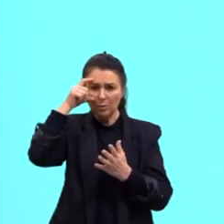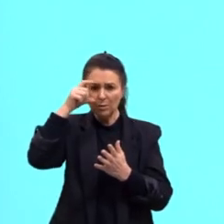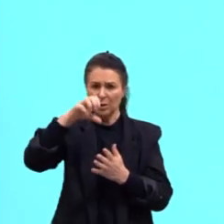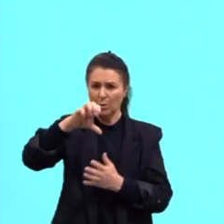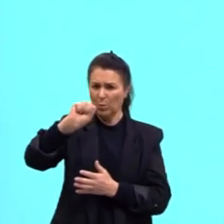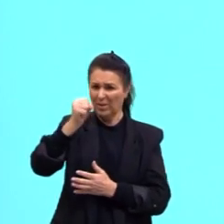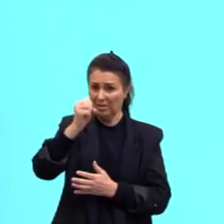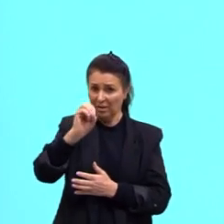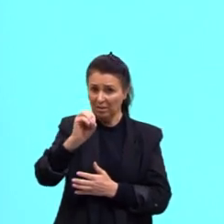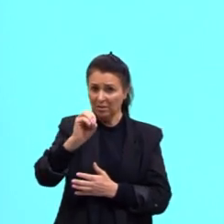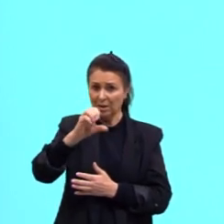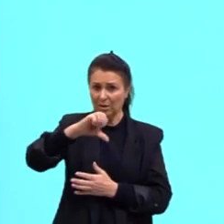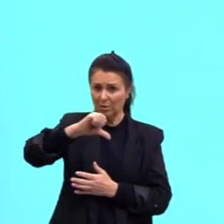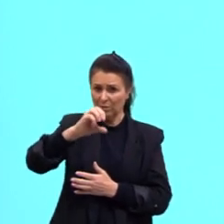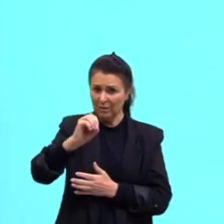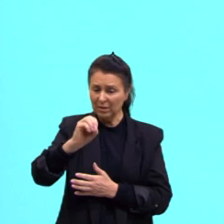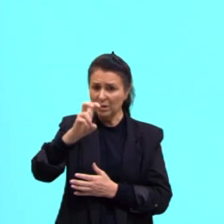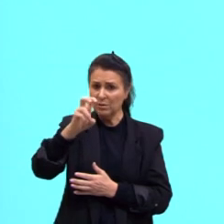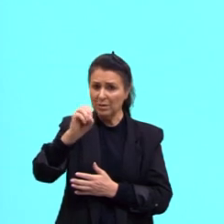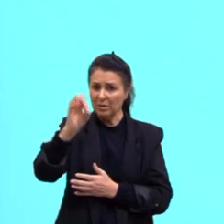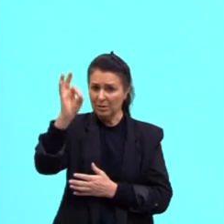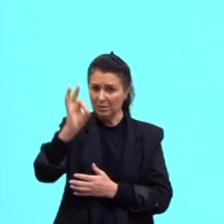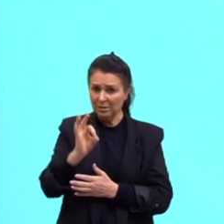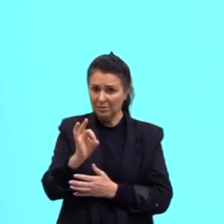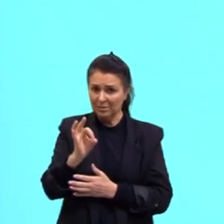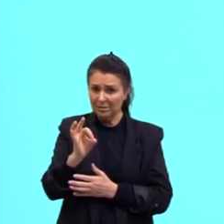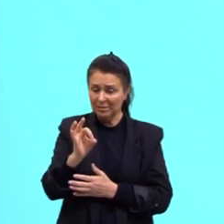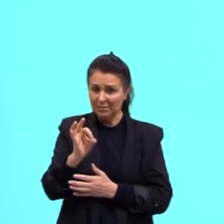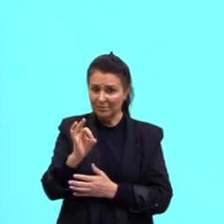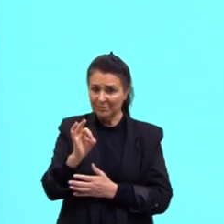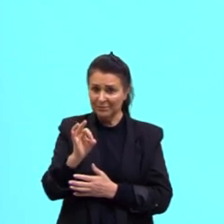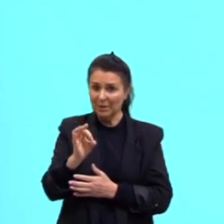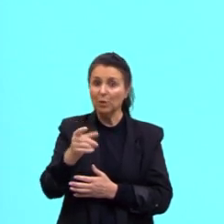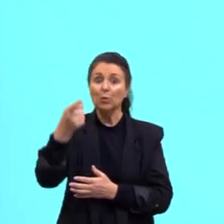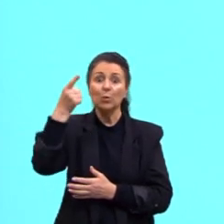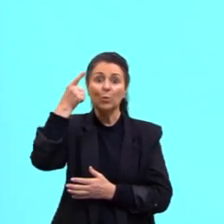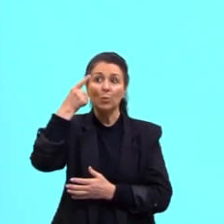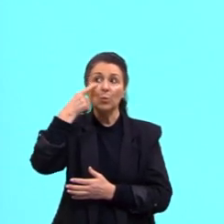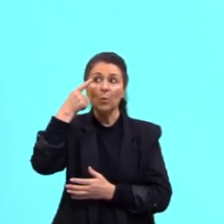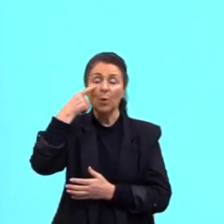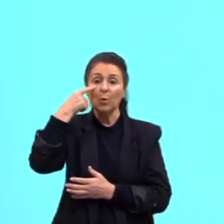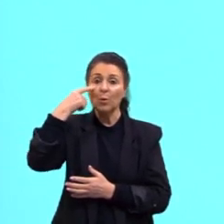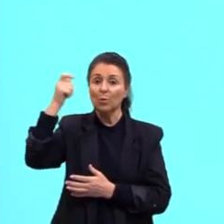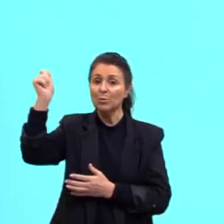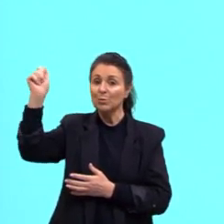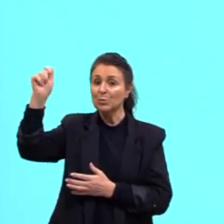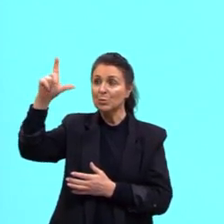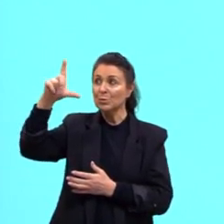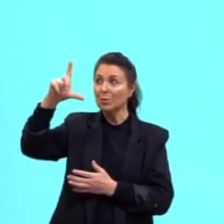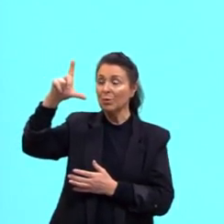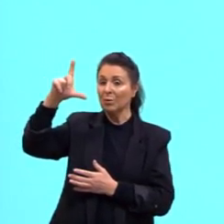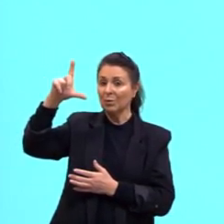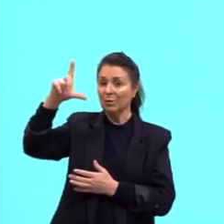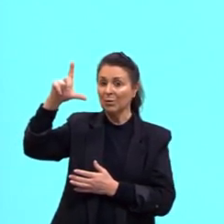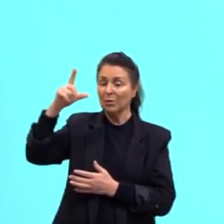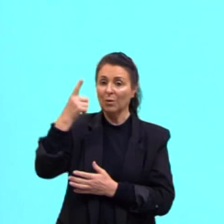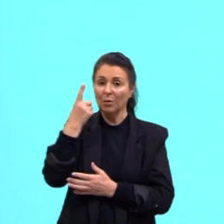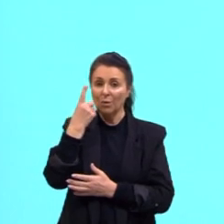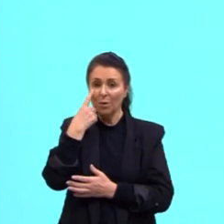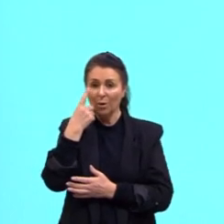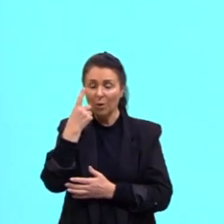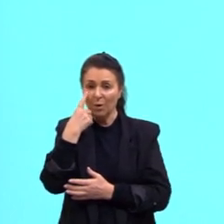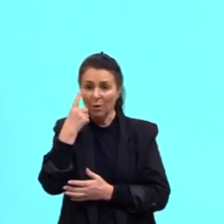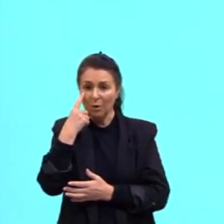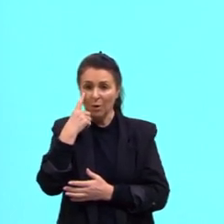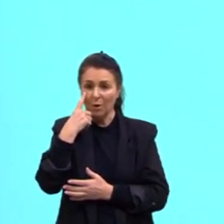passa 90 ou que passa a 50 ou falando de óculos solar aqui é a luz solar então se eu levar